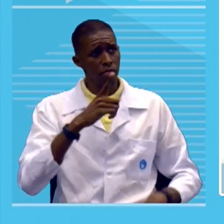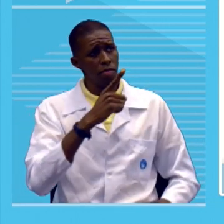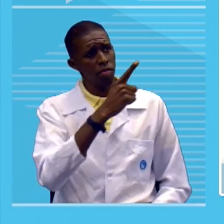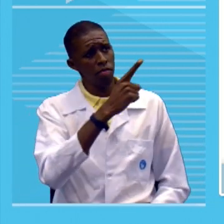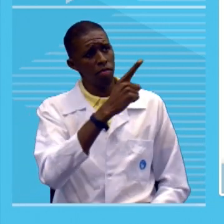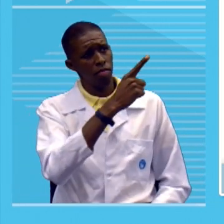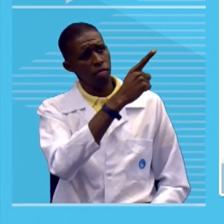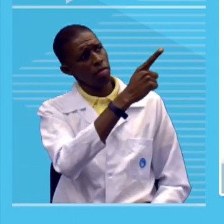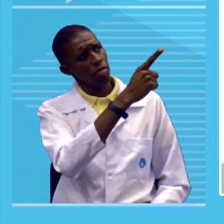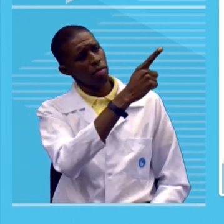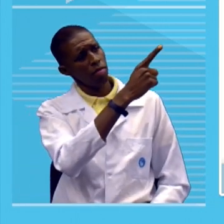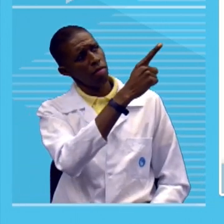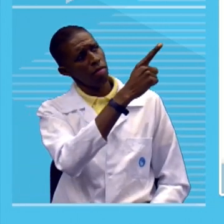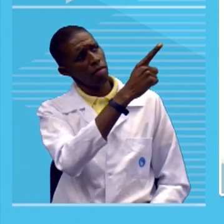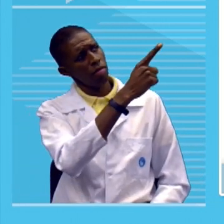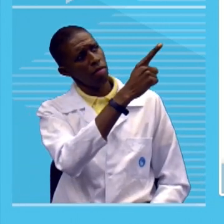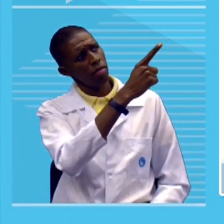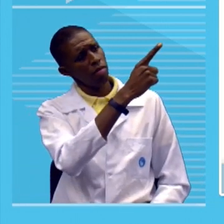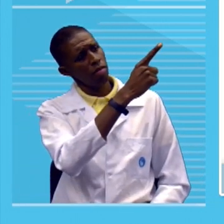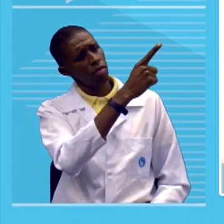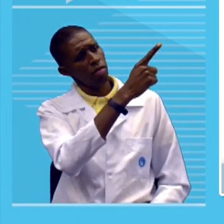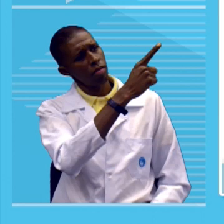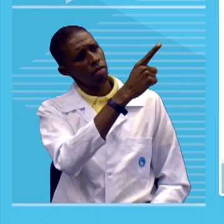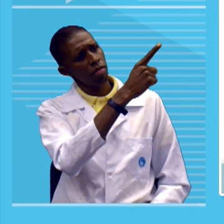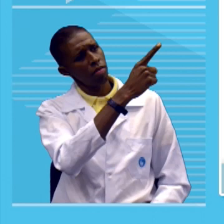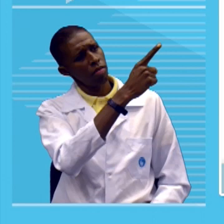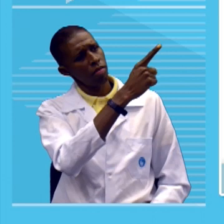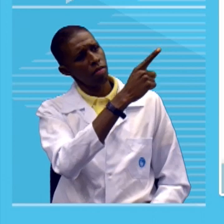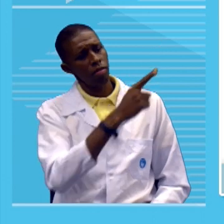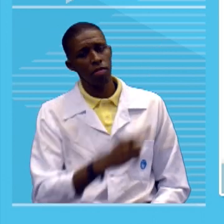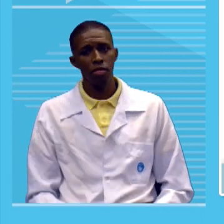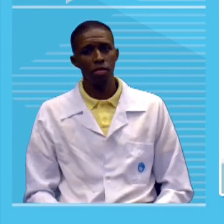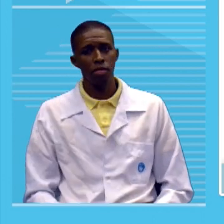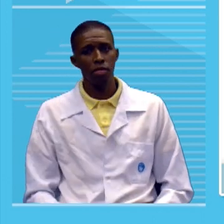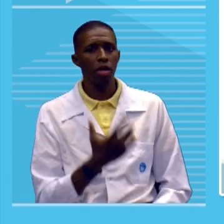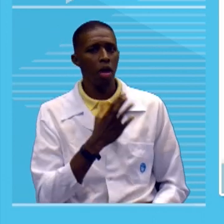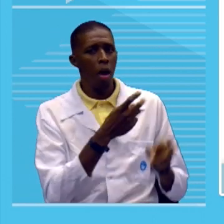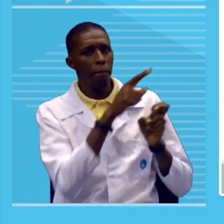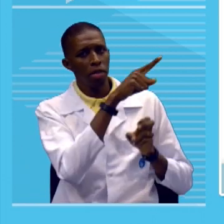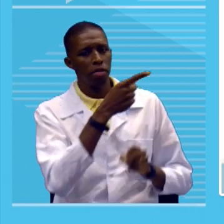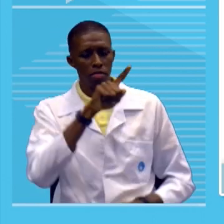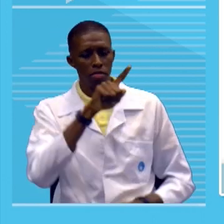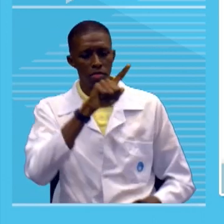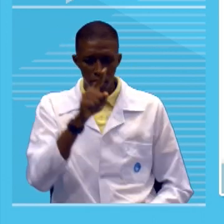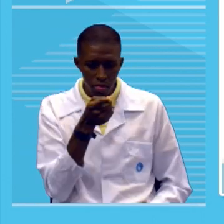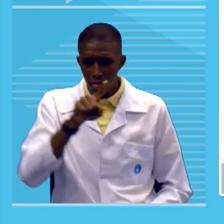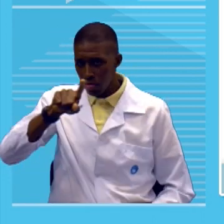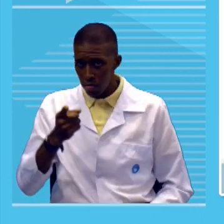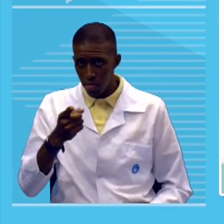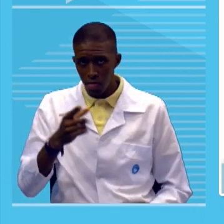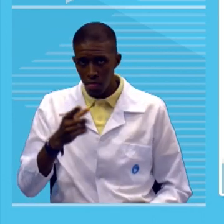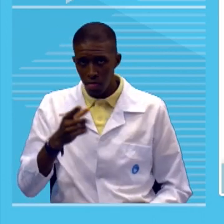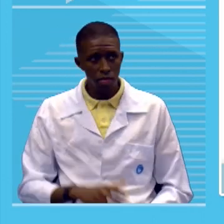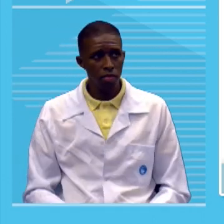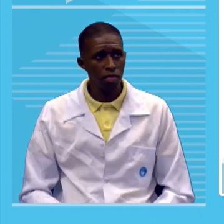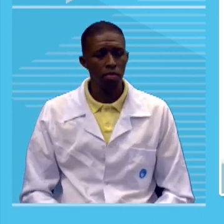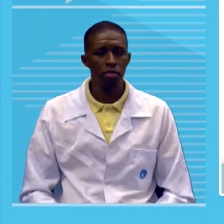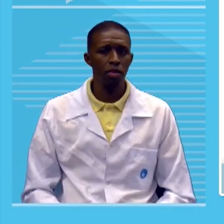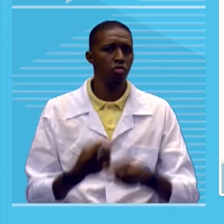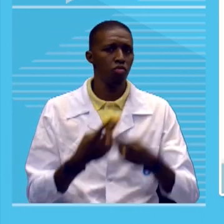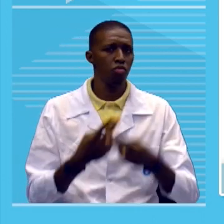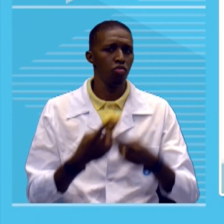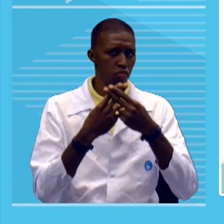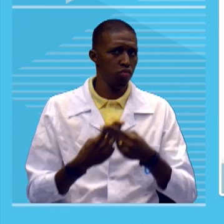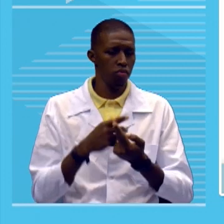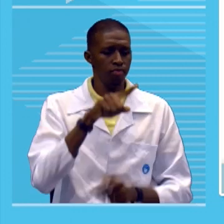a primeira frase e observassem que a palavra nervosa, ela está separada por